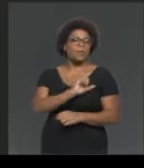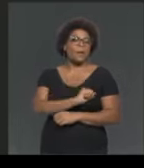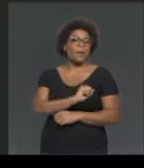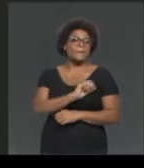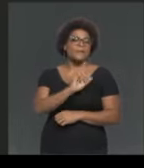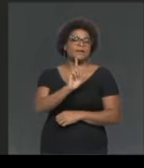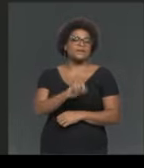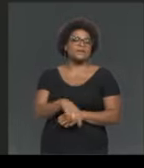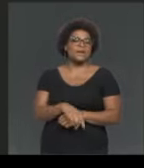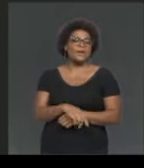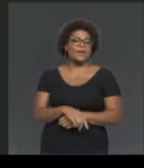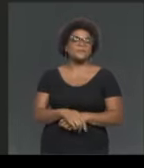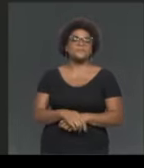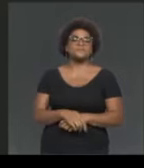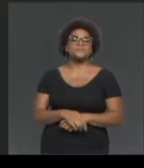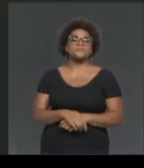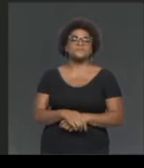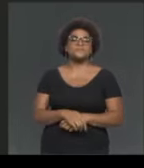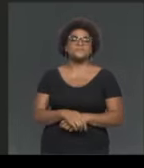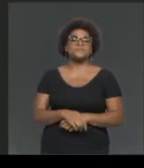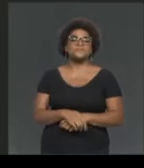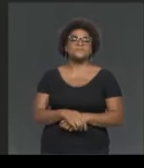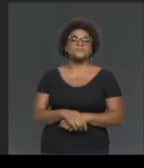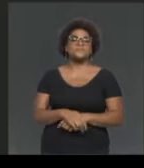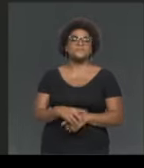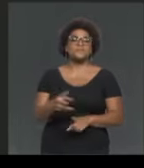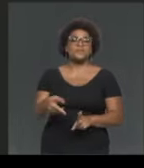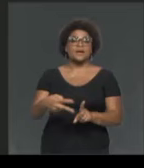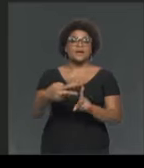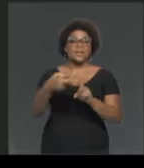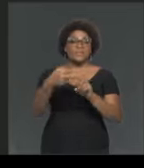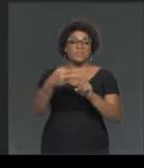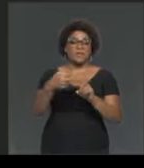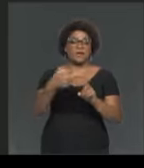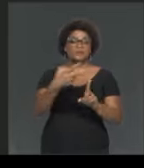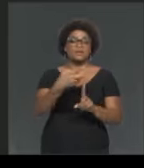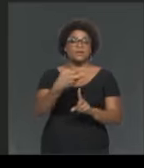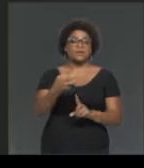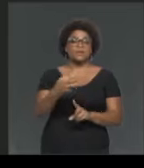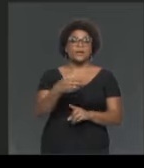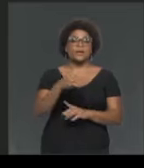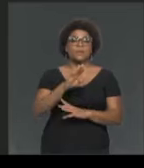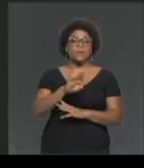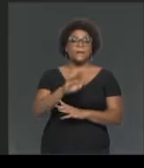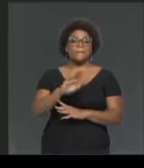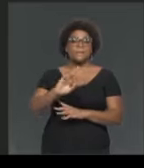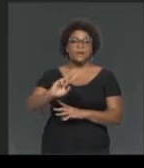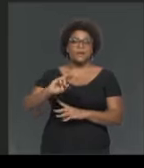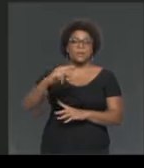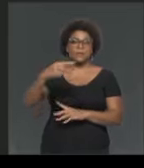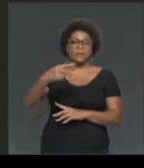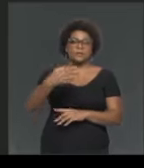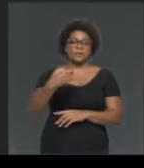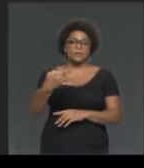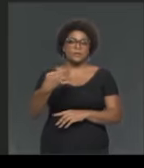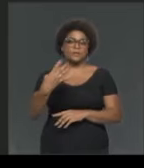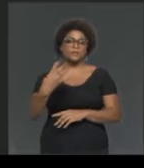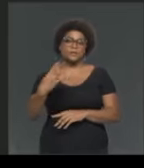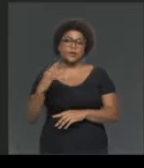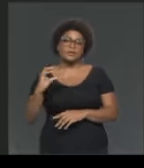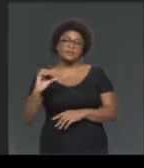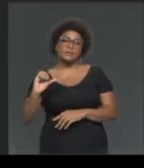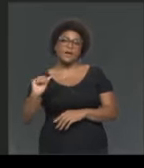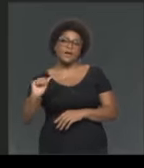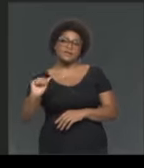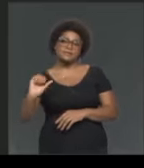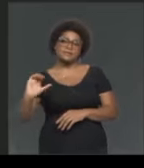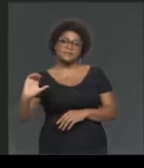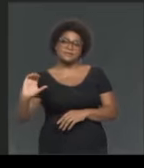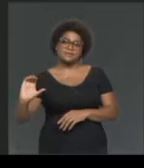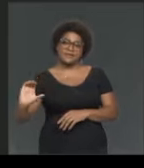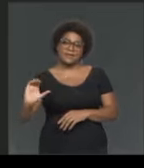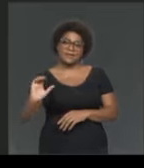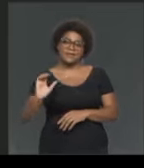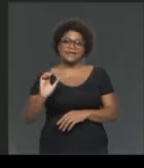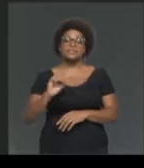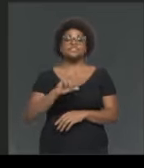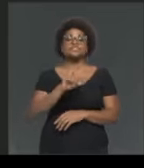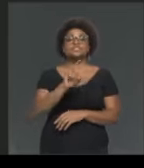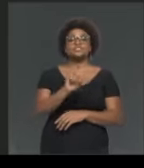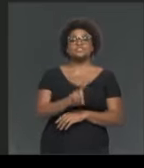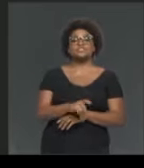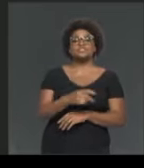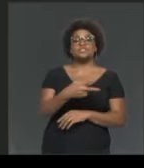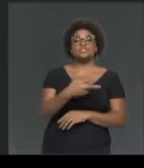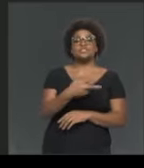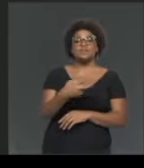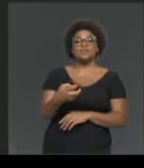equação do segundo grau. Delta igual a b ao quadrado menos 4ac.